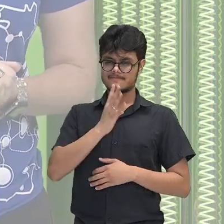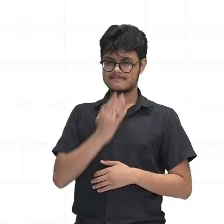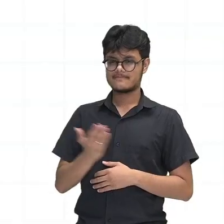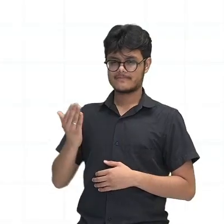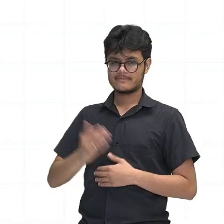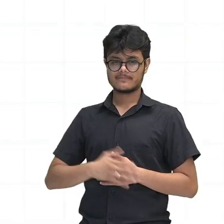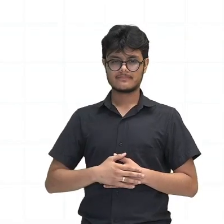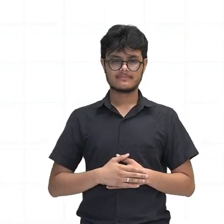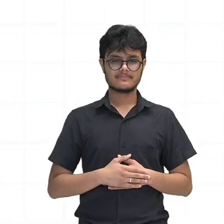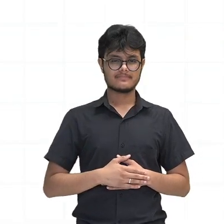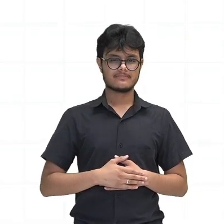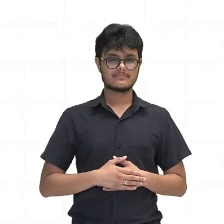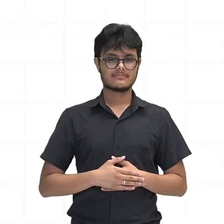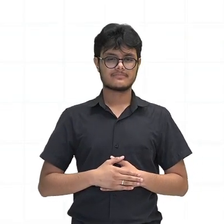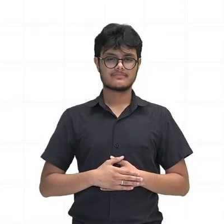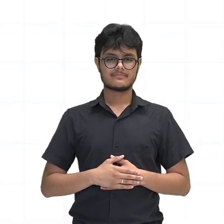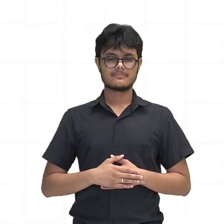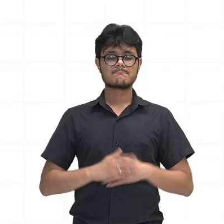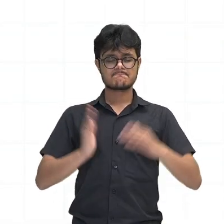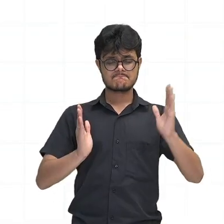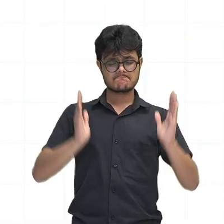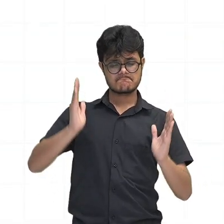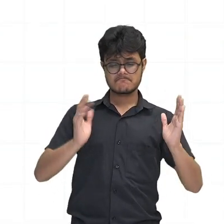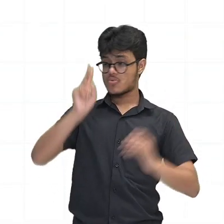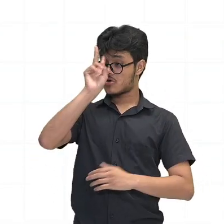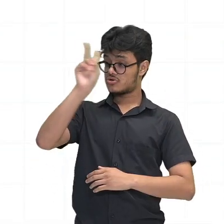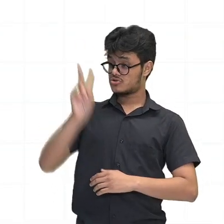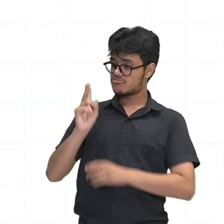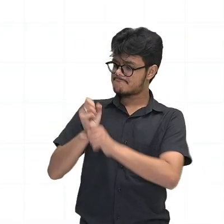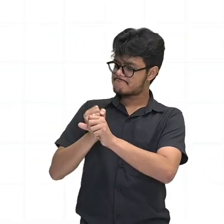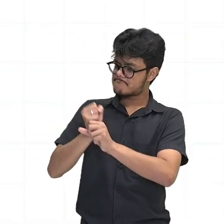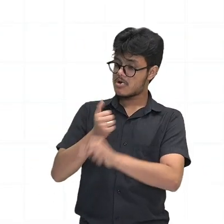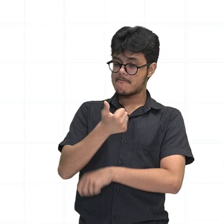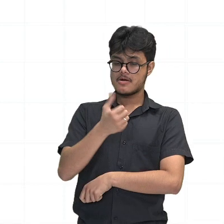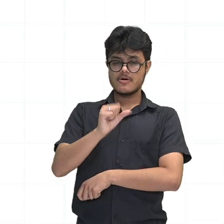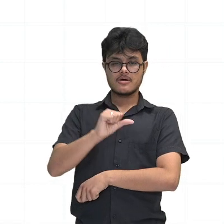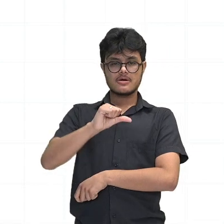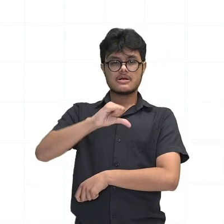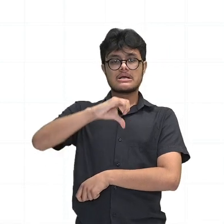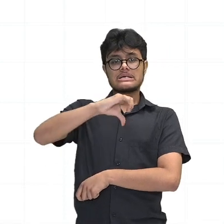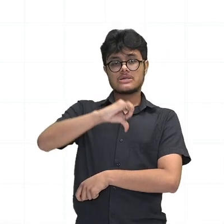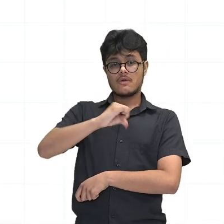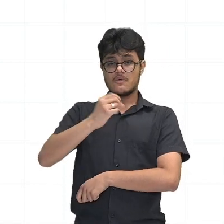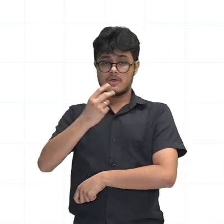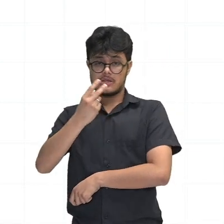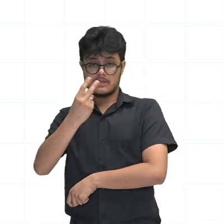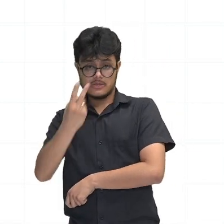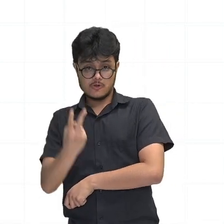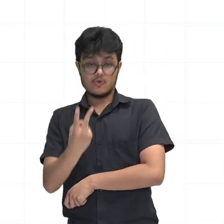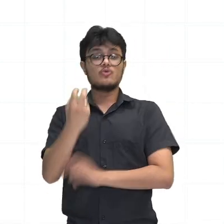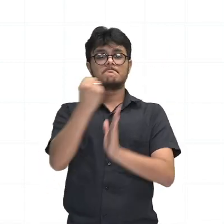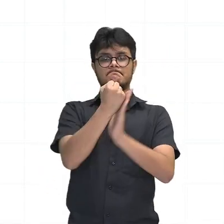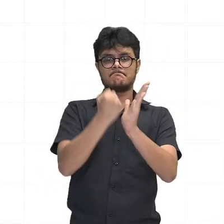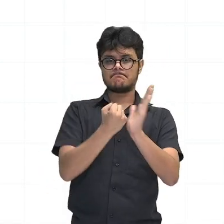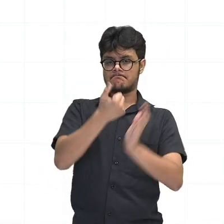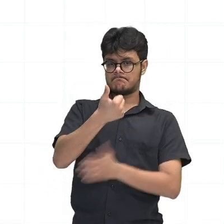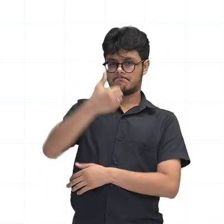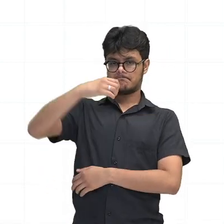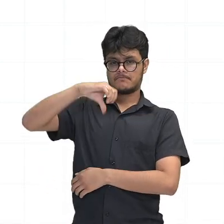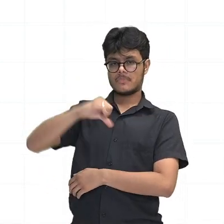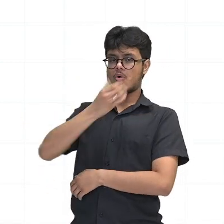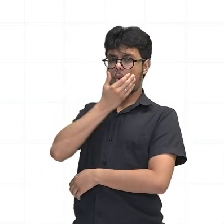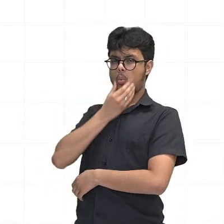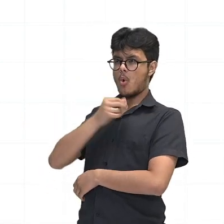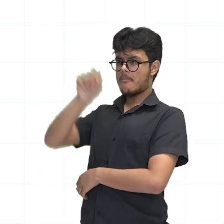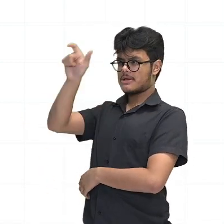história. Então, em 1892, ainda lá no século XIX, Rudolf Diesel, né,